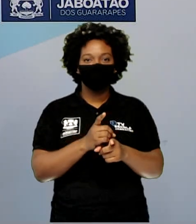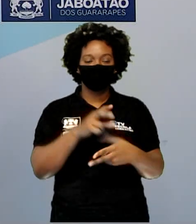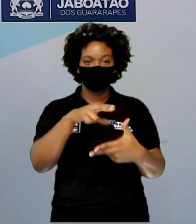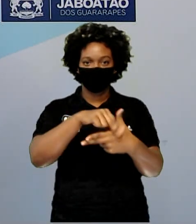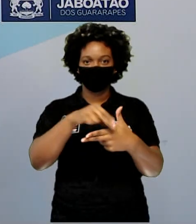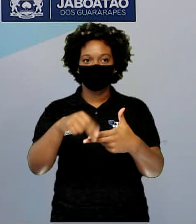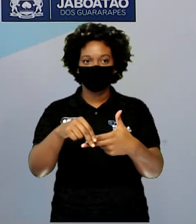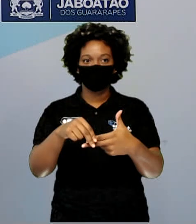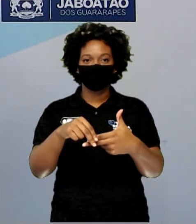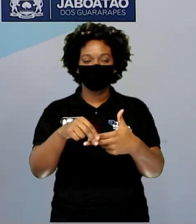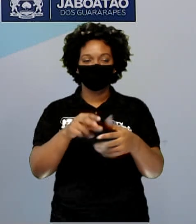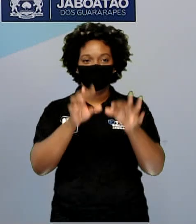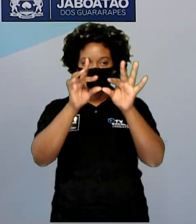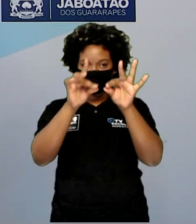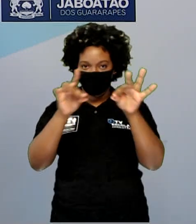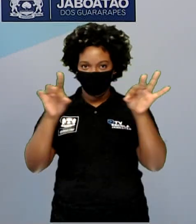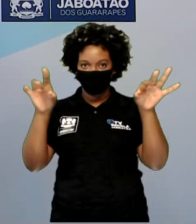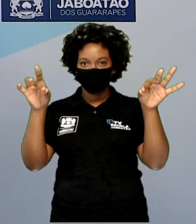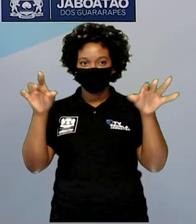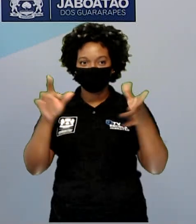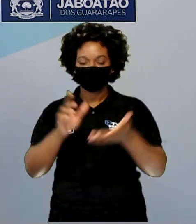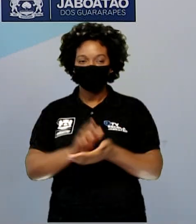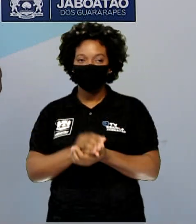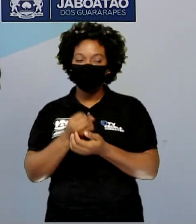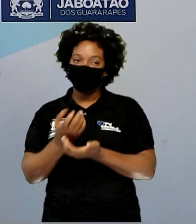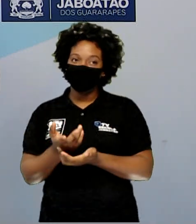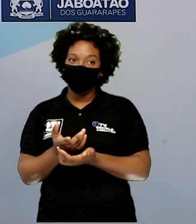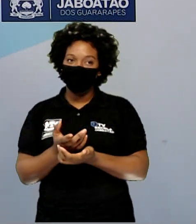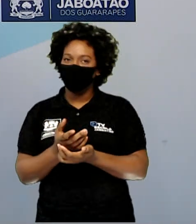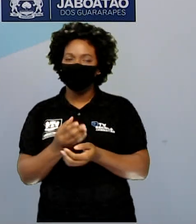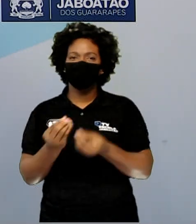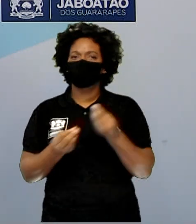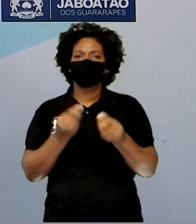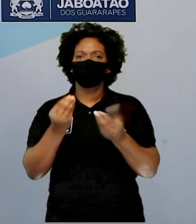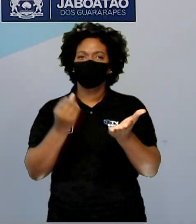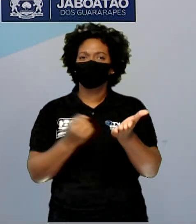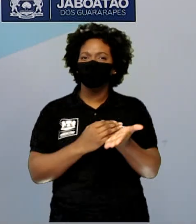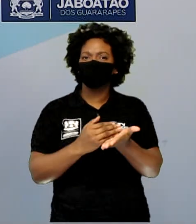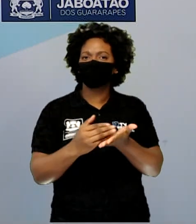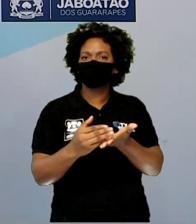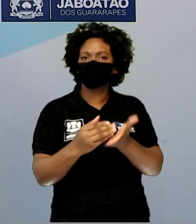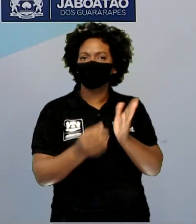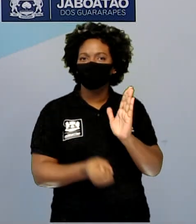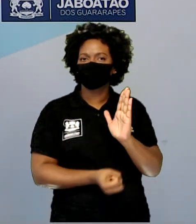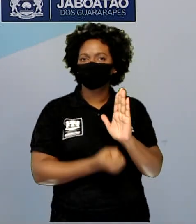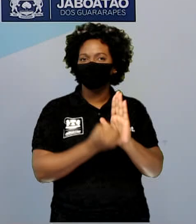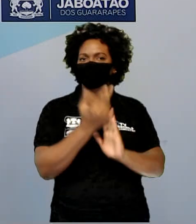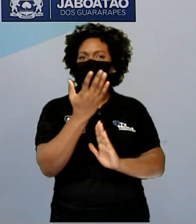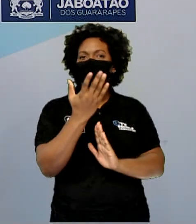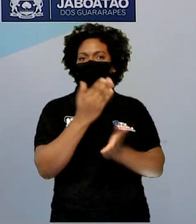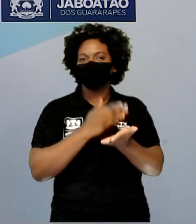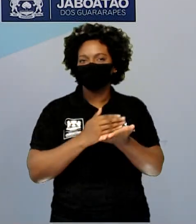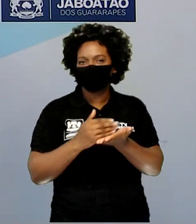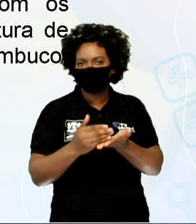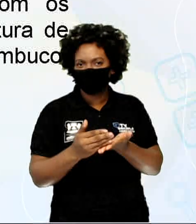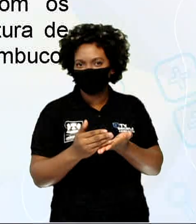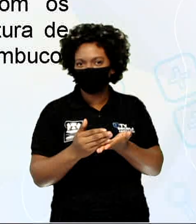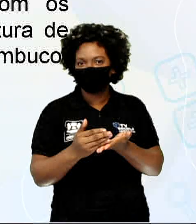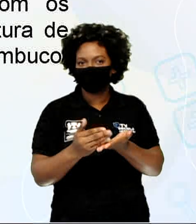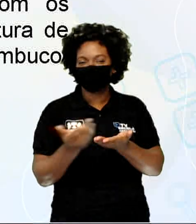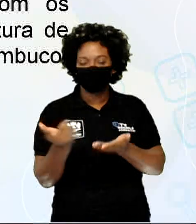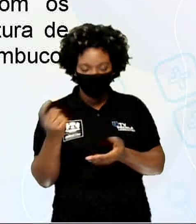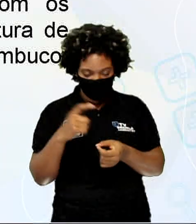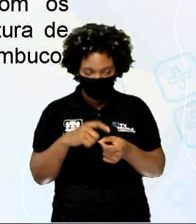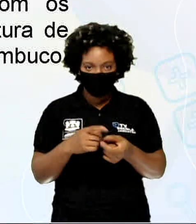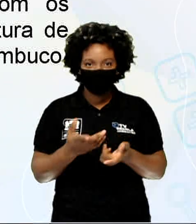estou falando, tá bom? Bom, mas de onde veio o cordel? Qual é a origem da literatura de cordel? Vamos lá.